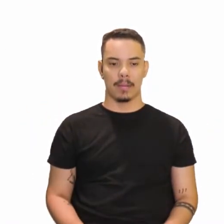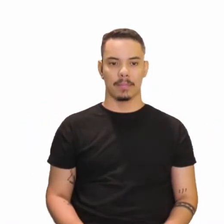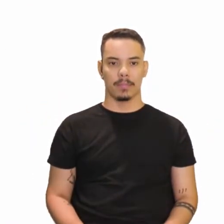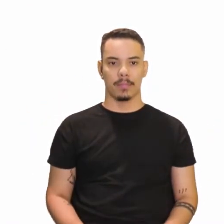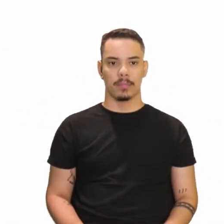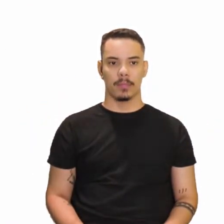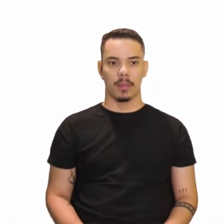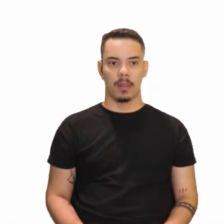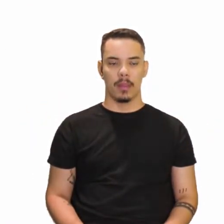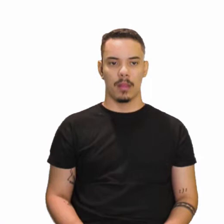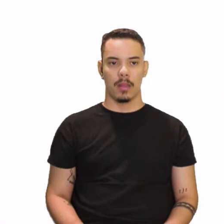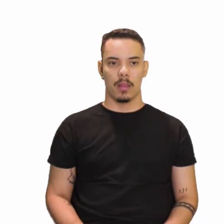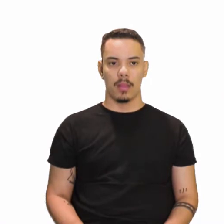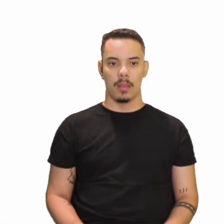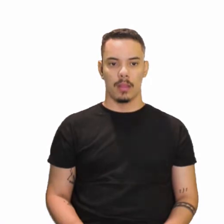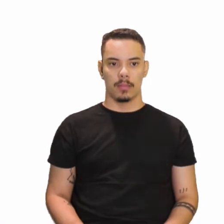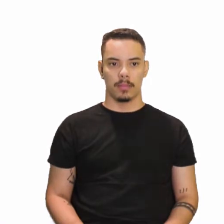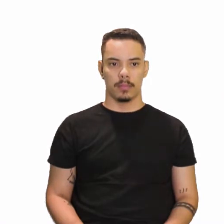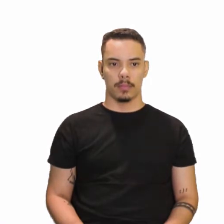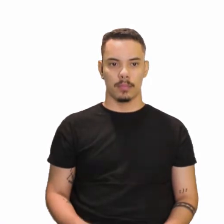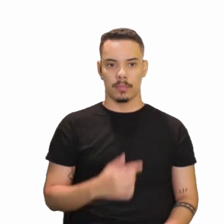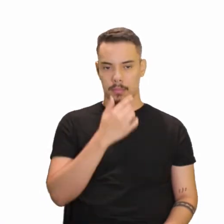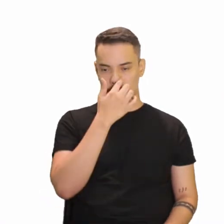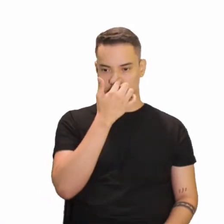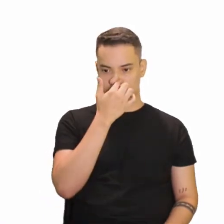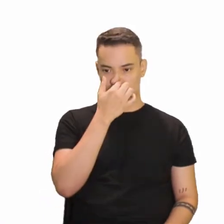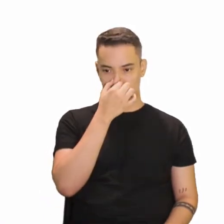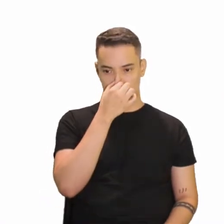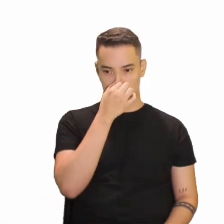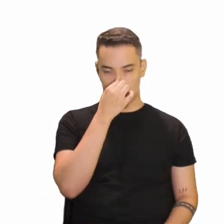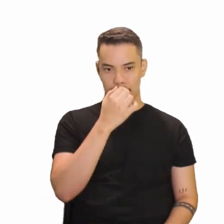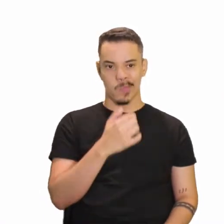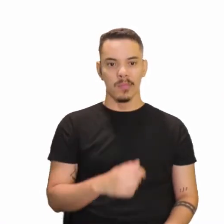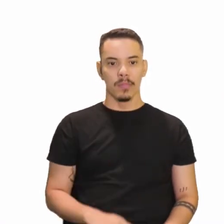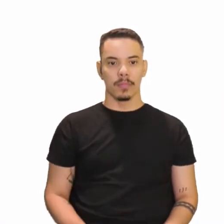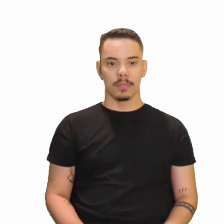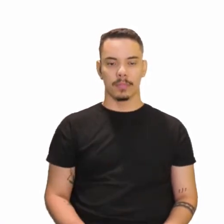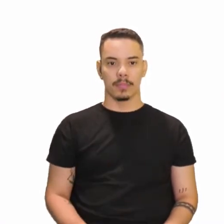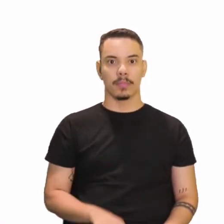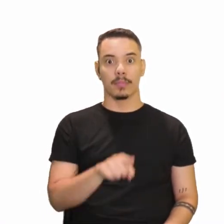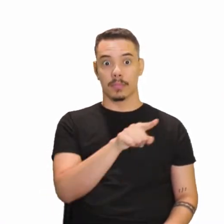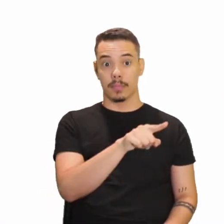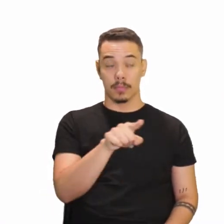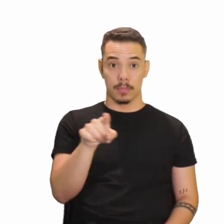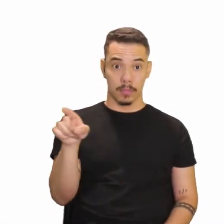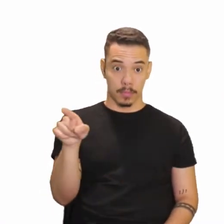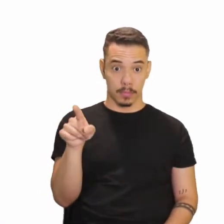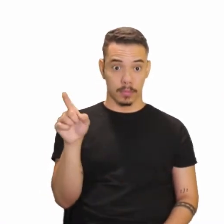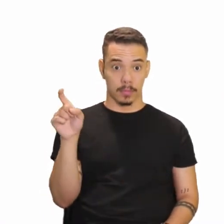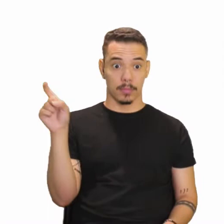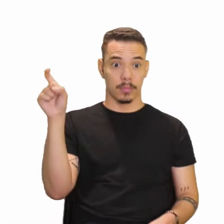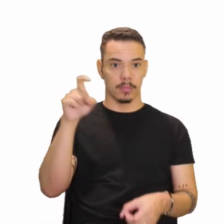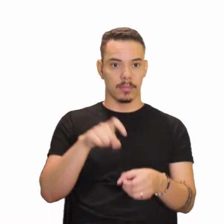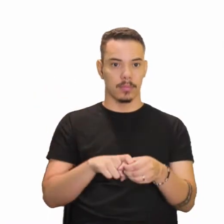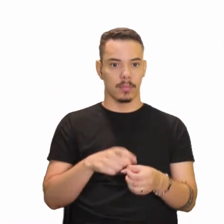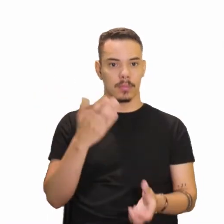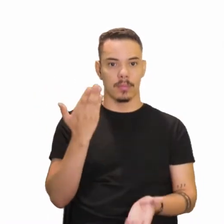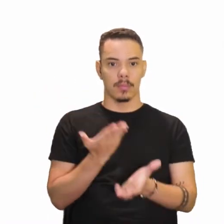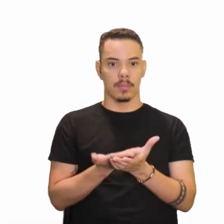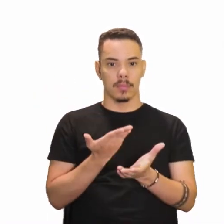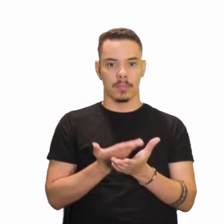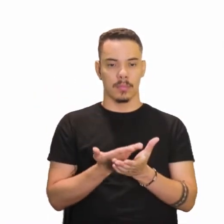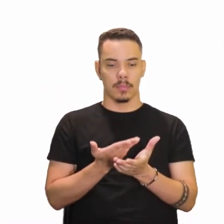bem vamos lá olha aqui para vocês ó retorno às